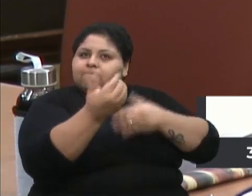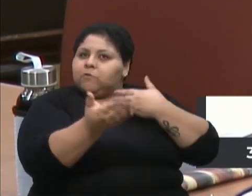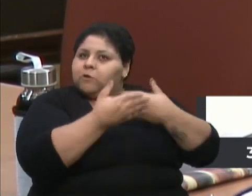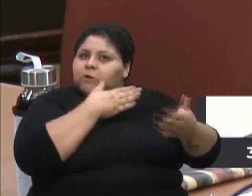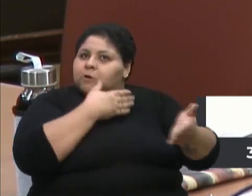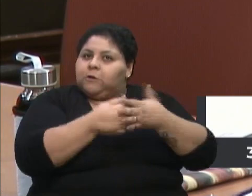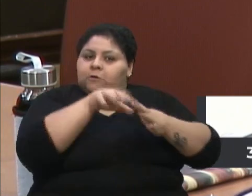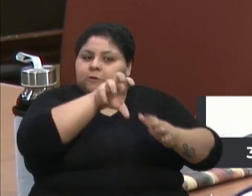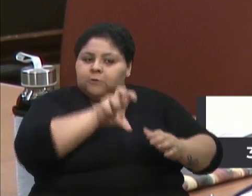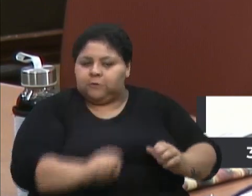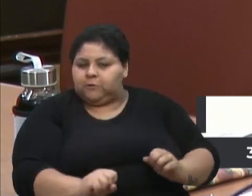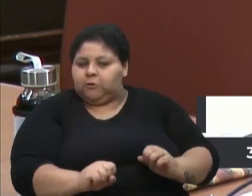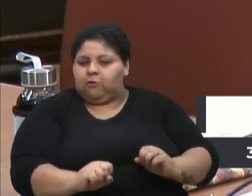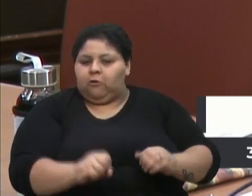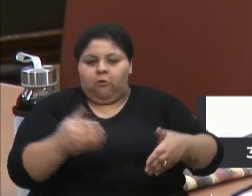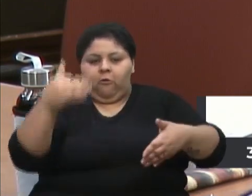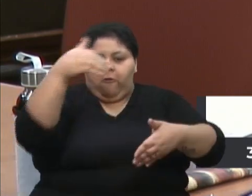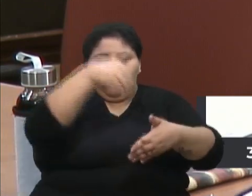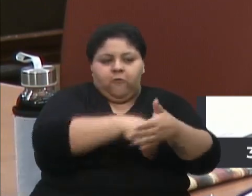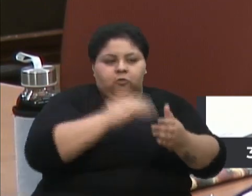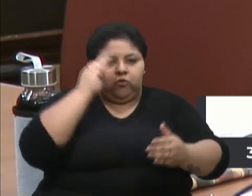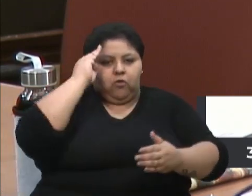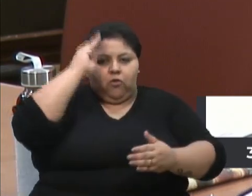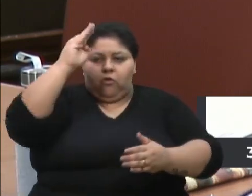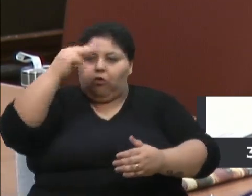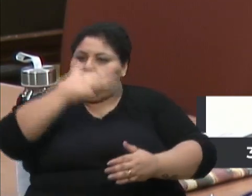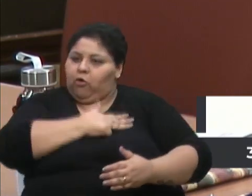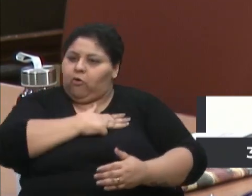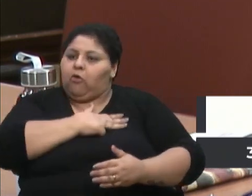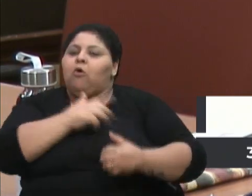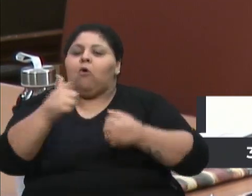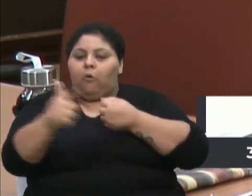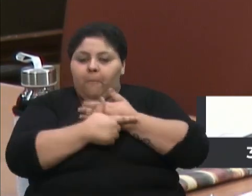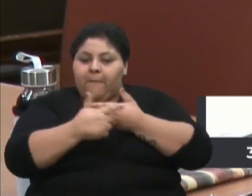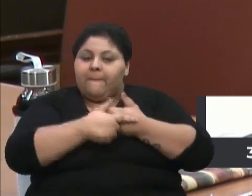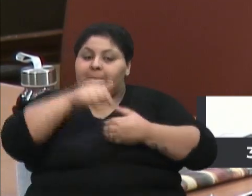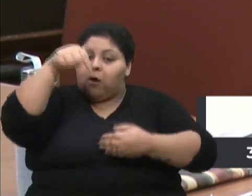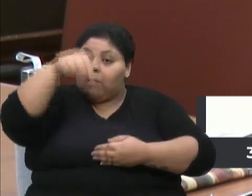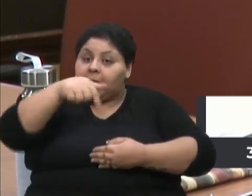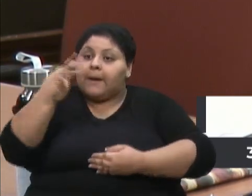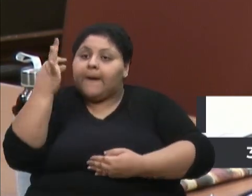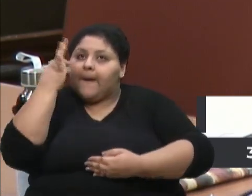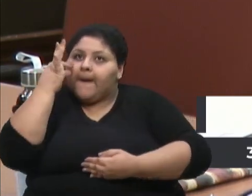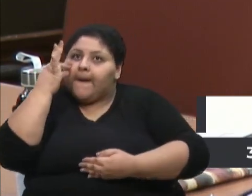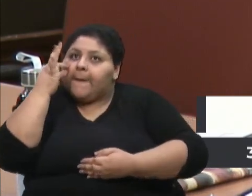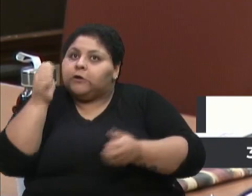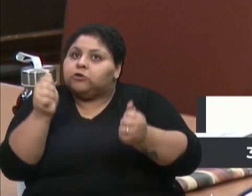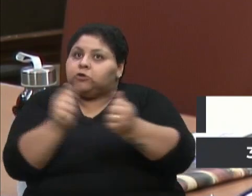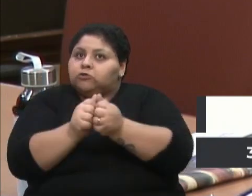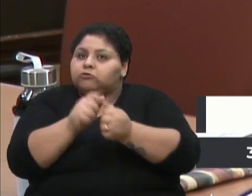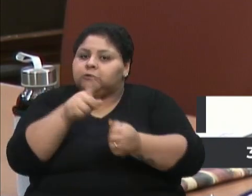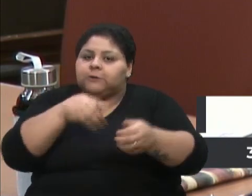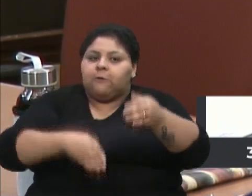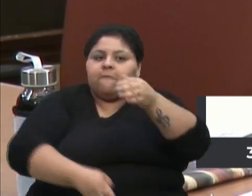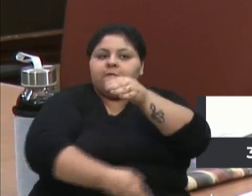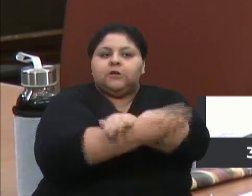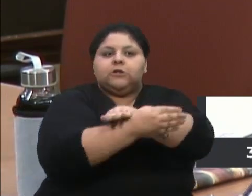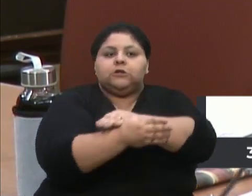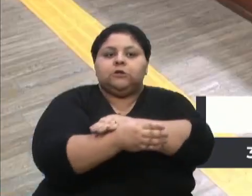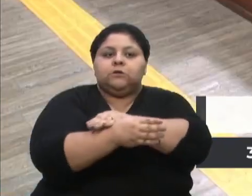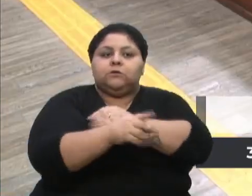sul do Brasil votou Bolsonaro, votou menos no Lula, o papel dele era estar aqui com os seus e não viajando para fora do